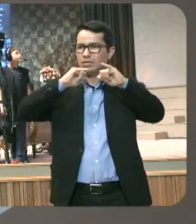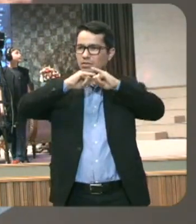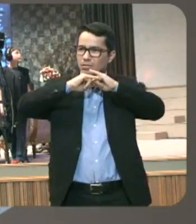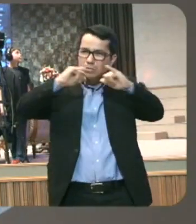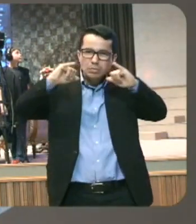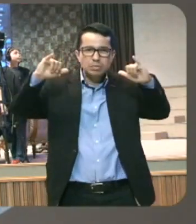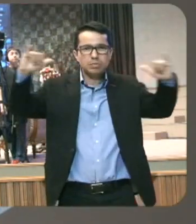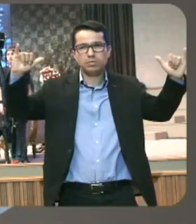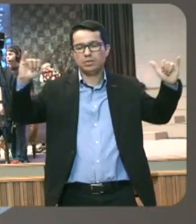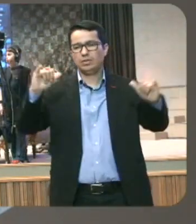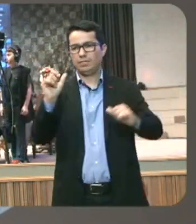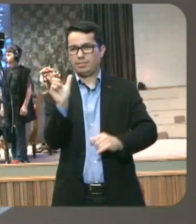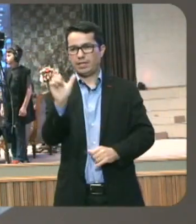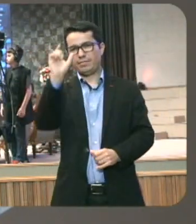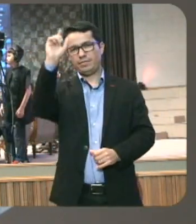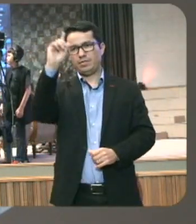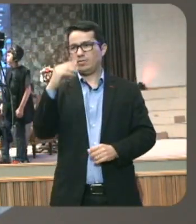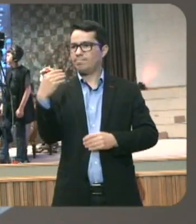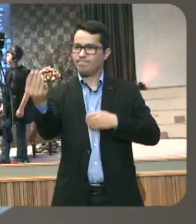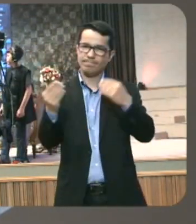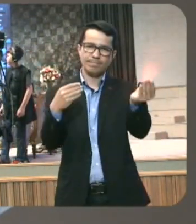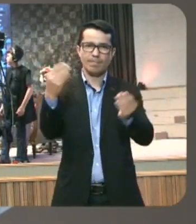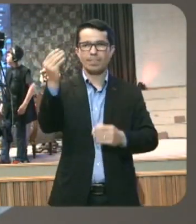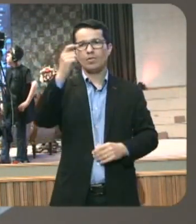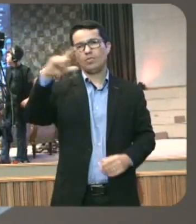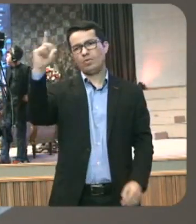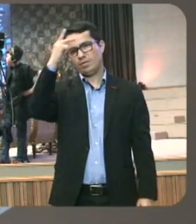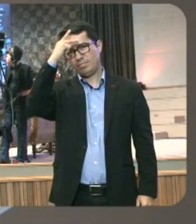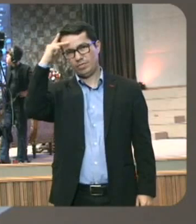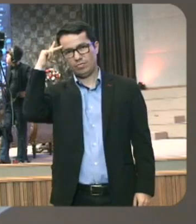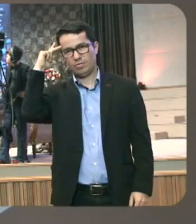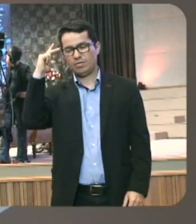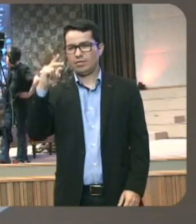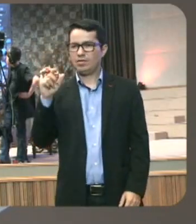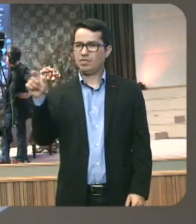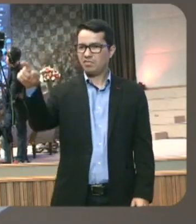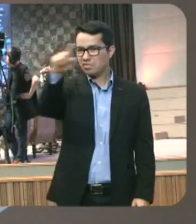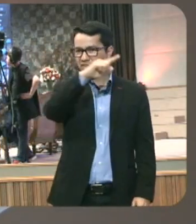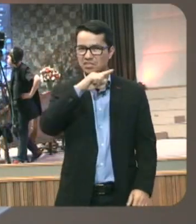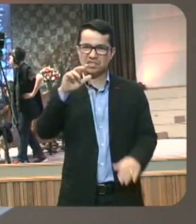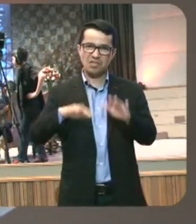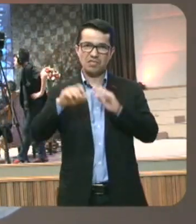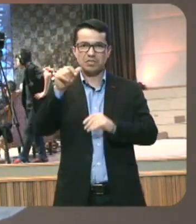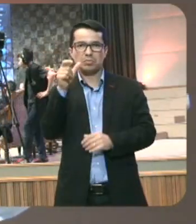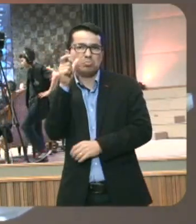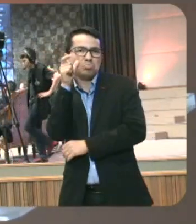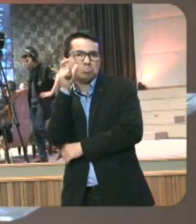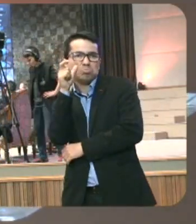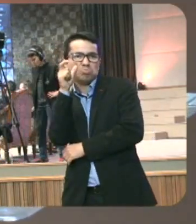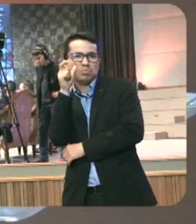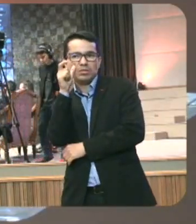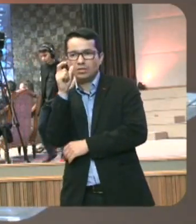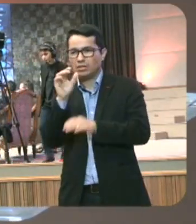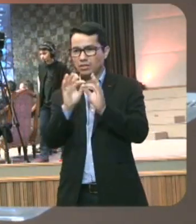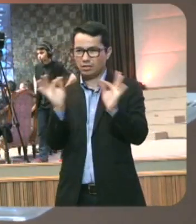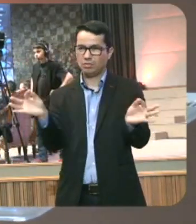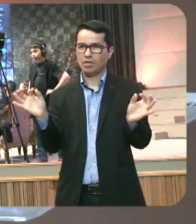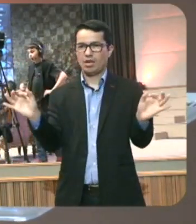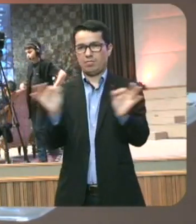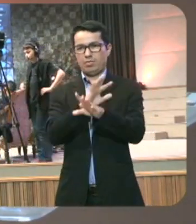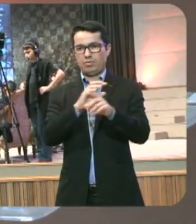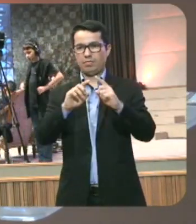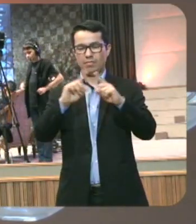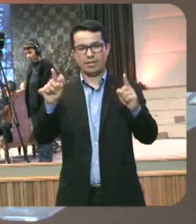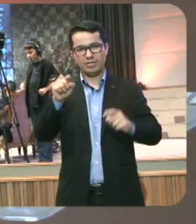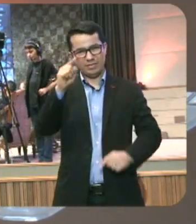de Deus na vida de pessoas. Para nós parece uma coisa tão simples, né? Você está assistindo o culto e acabou, né?